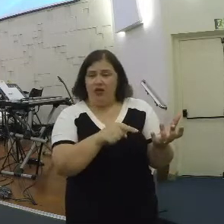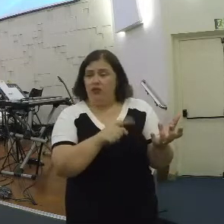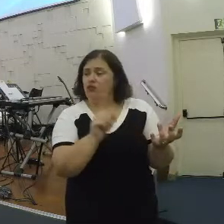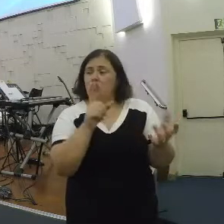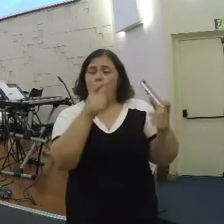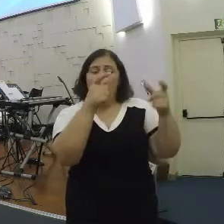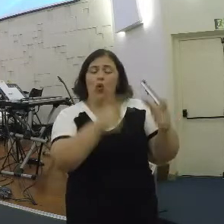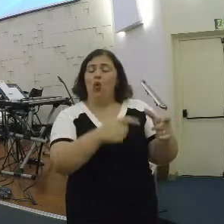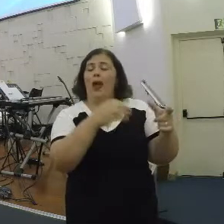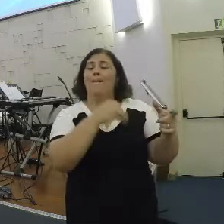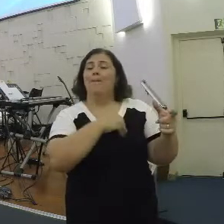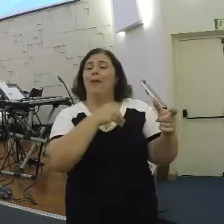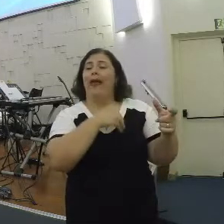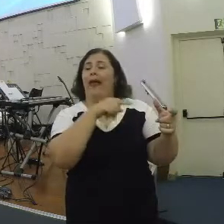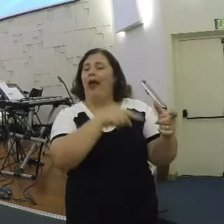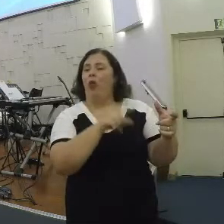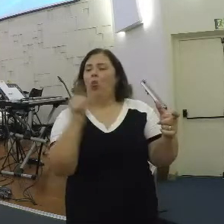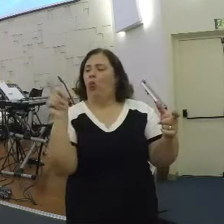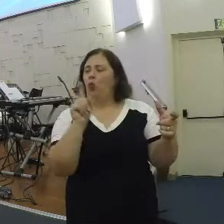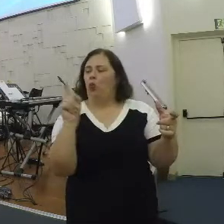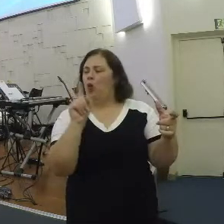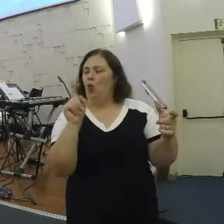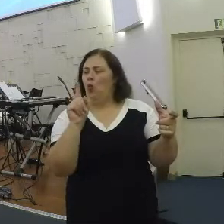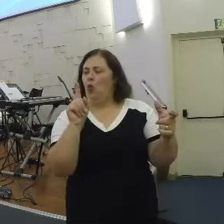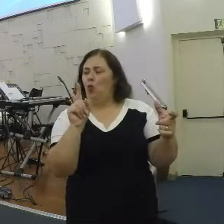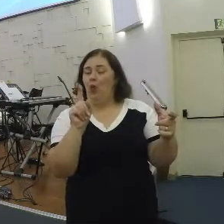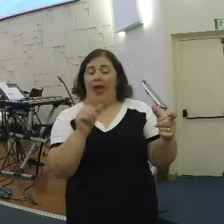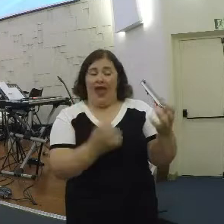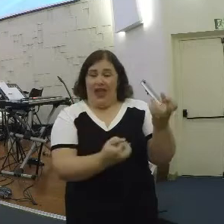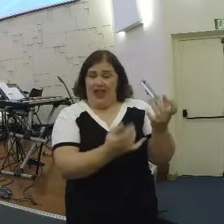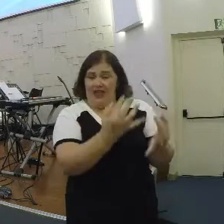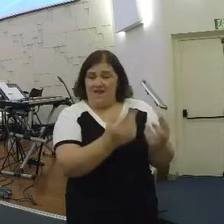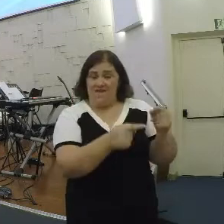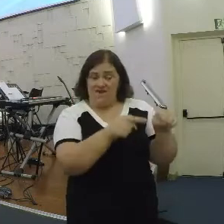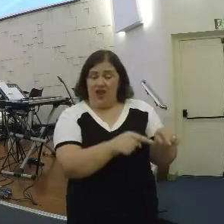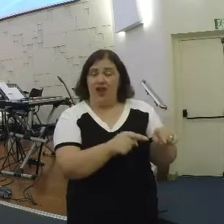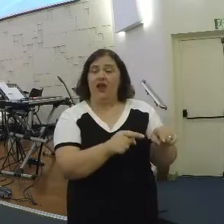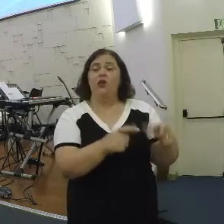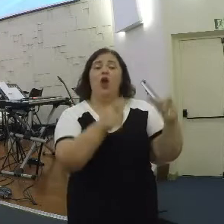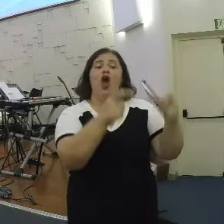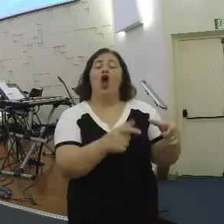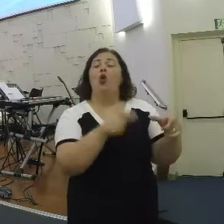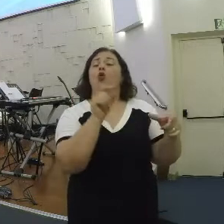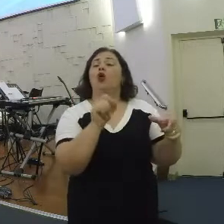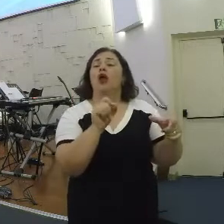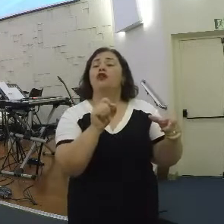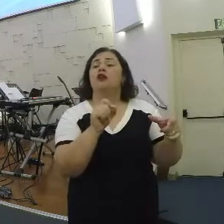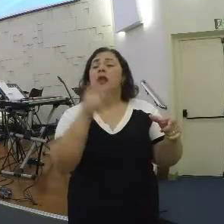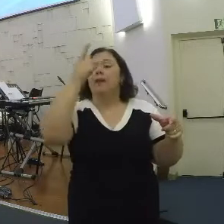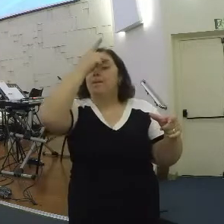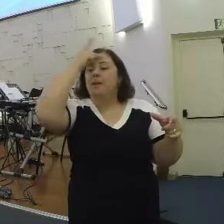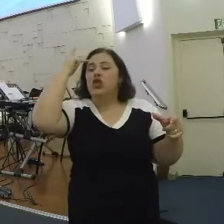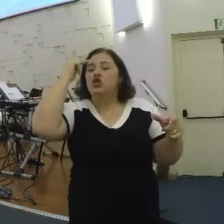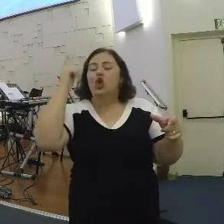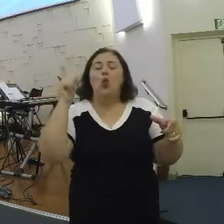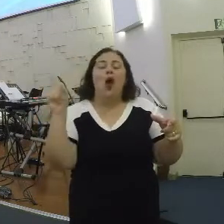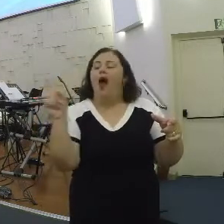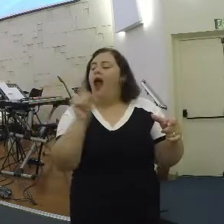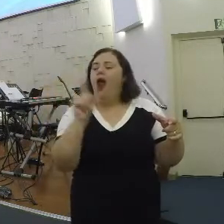mas o lugar de quem não se arrependeu. O céu não é o lugar de quem não pecou, mas o lugar de quem se